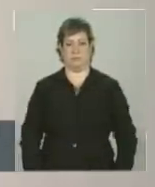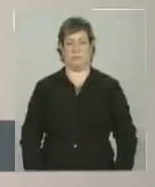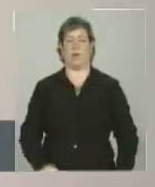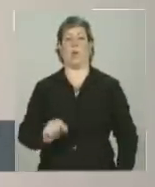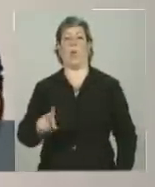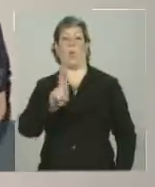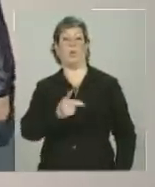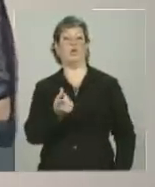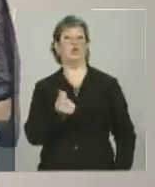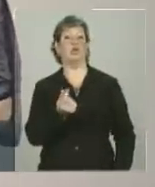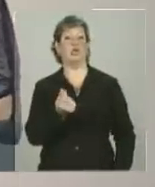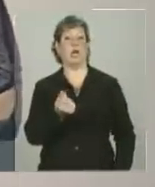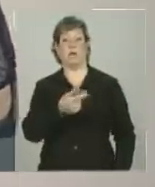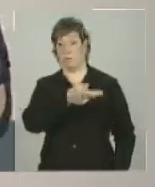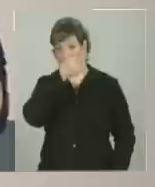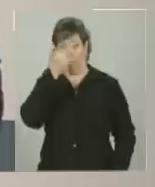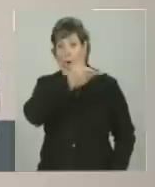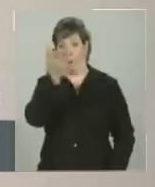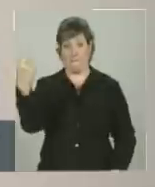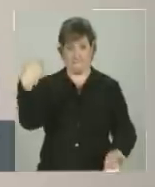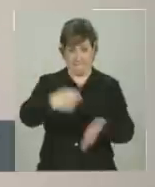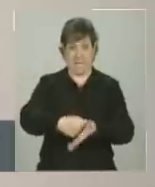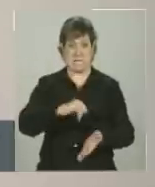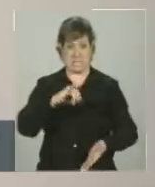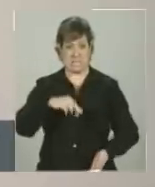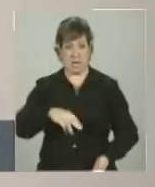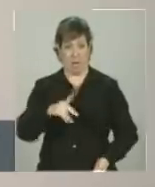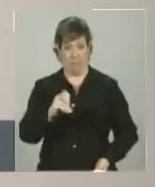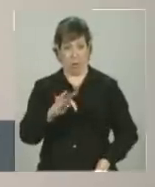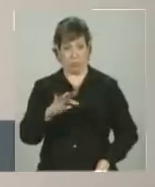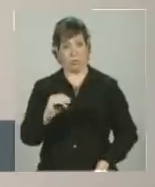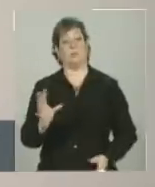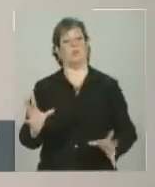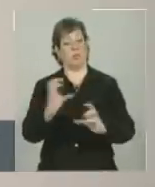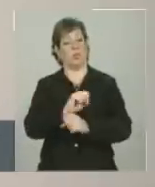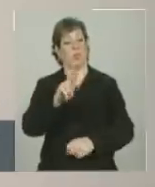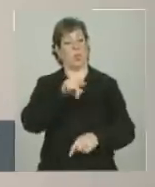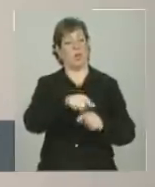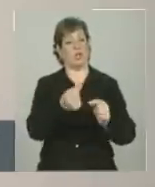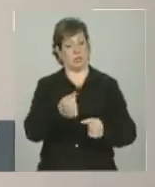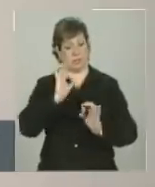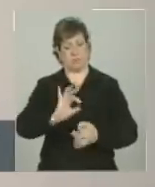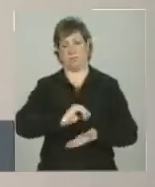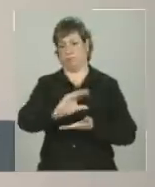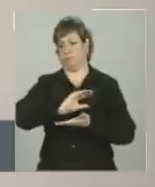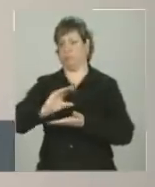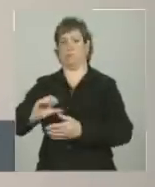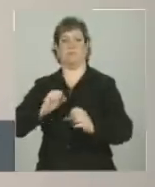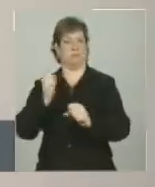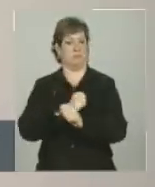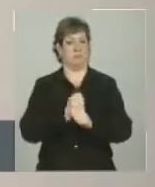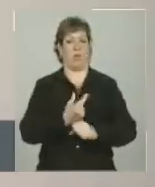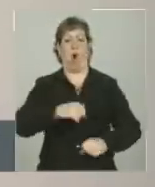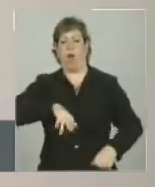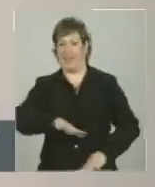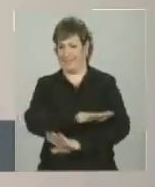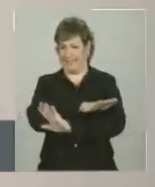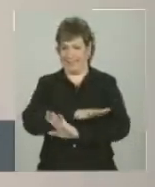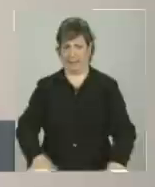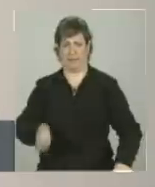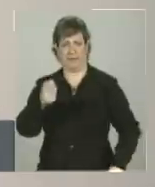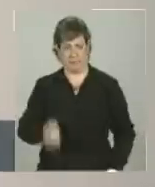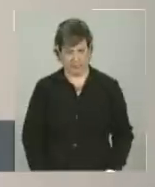dos recursos públicos e à eficácia em sua aplicação. Tenho certeza que